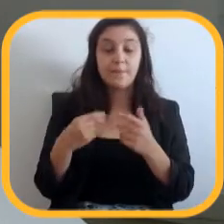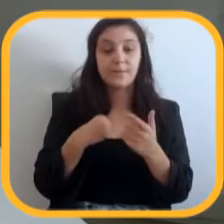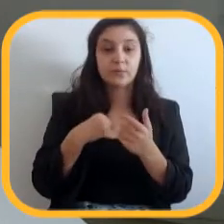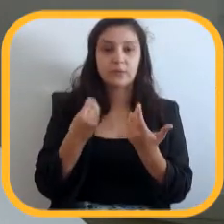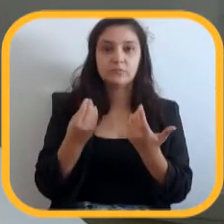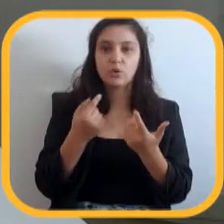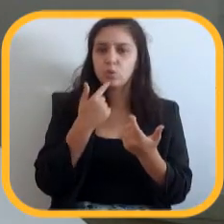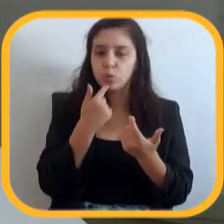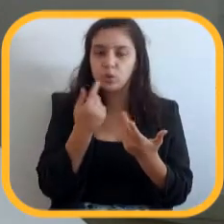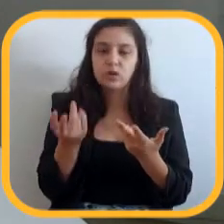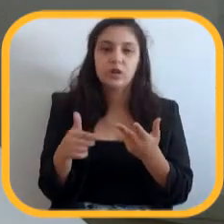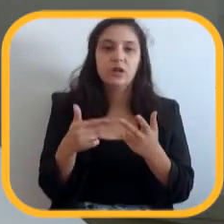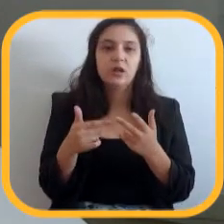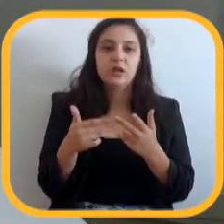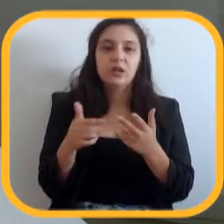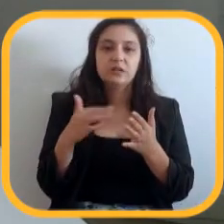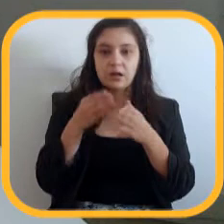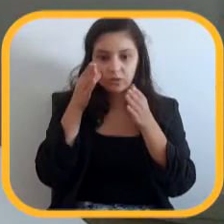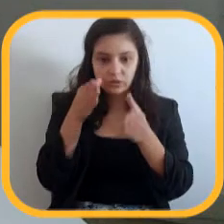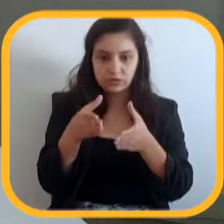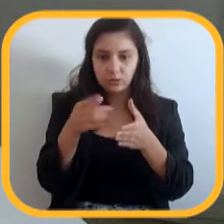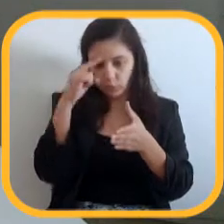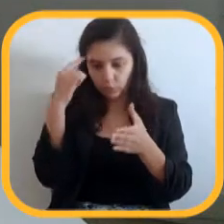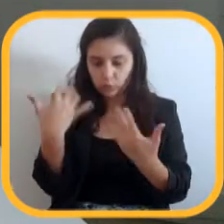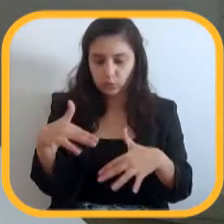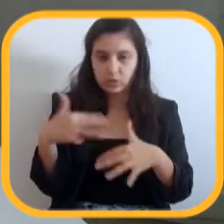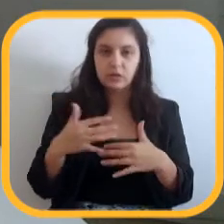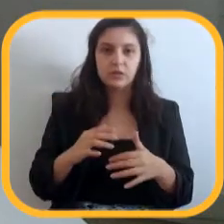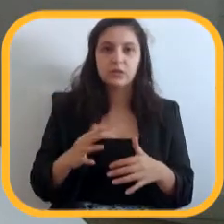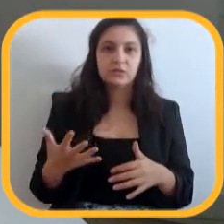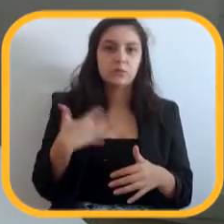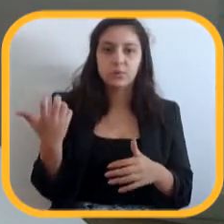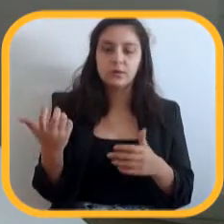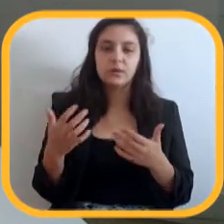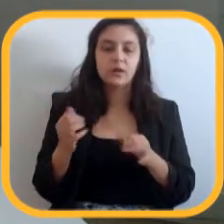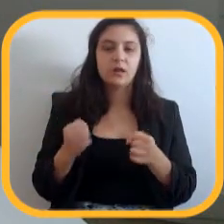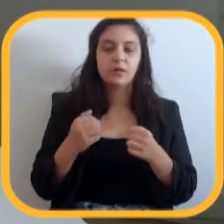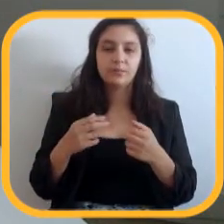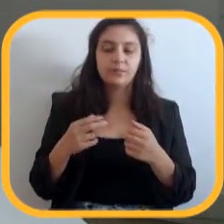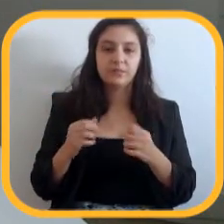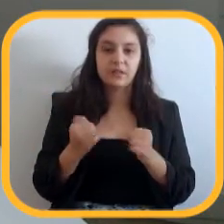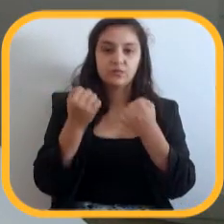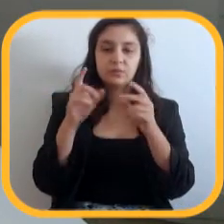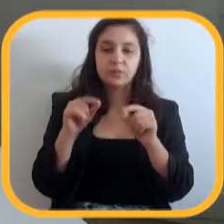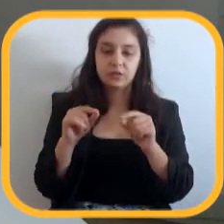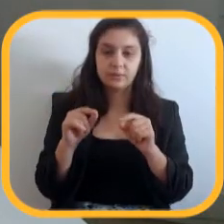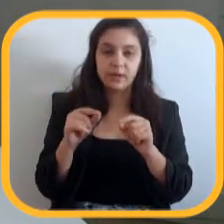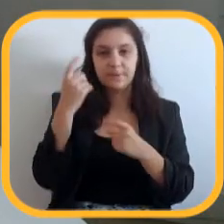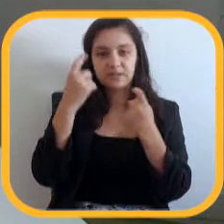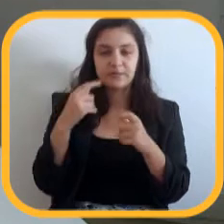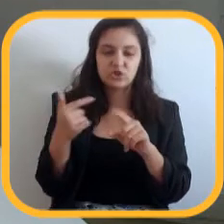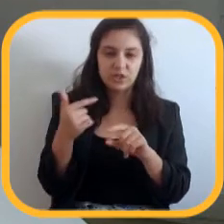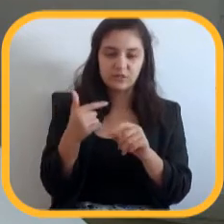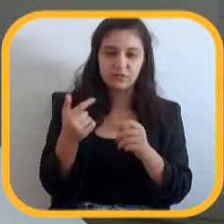A preocupação excessiva, a dificuldade de concentração, a irritabilidade, o nervosismo e os pensamentos